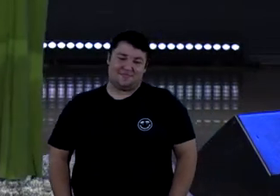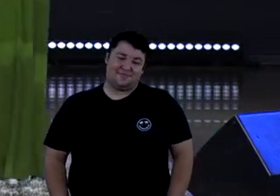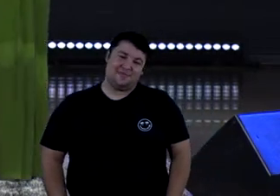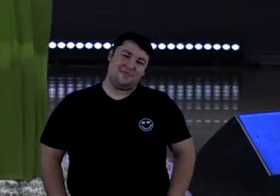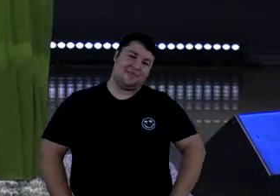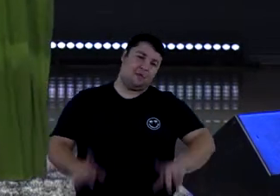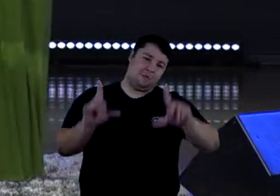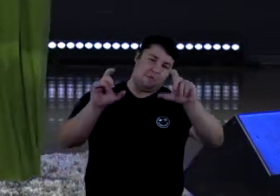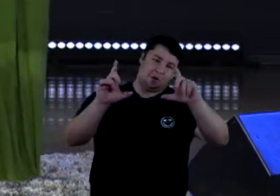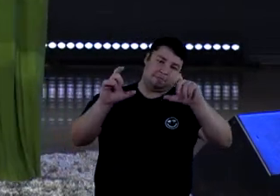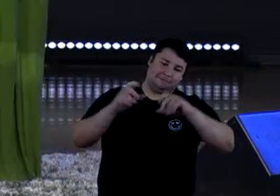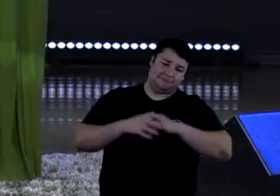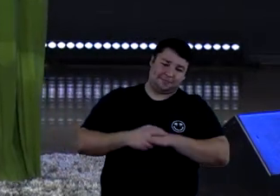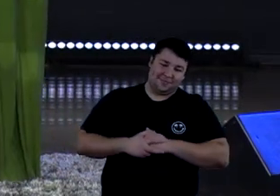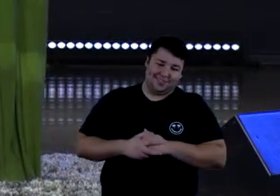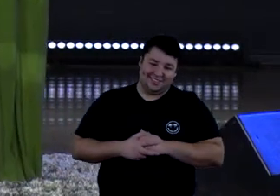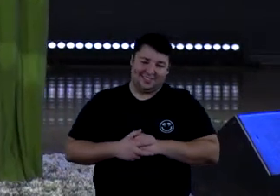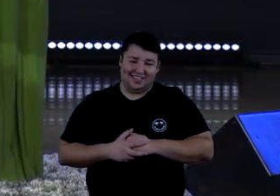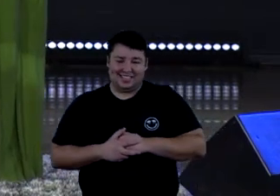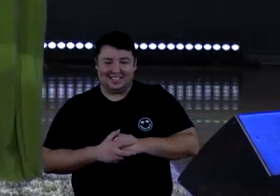Tirar uma foto aqui.